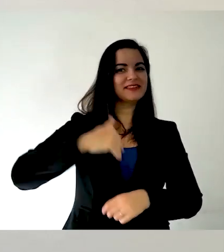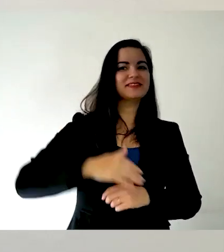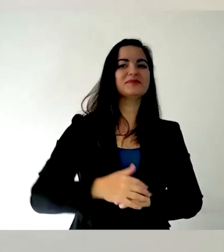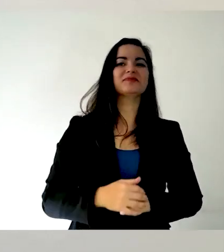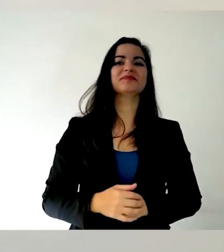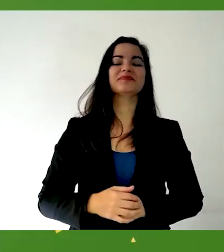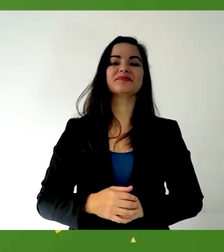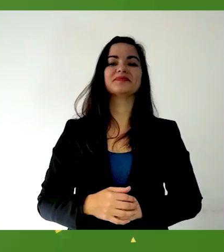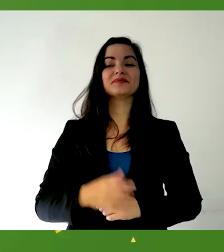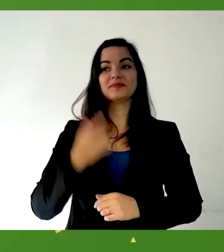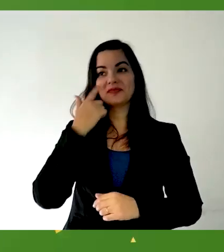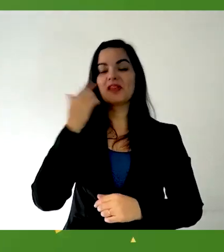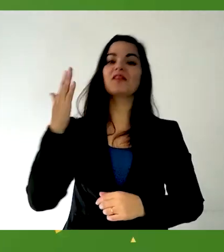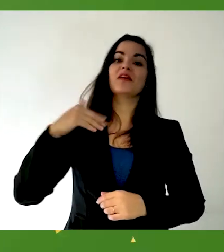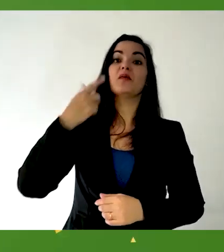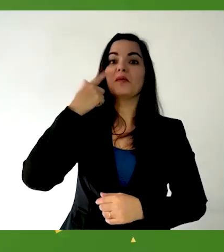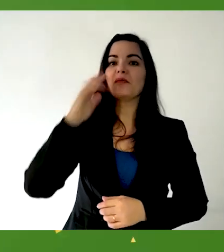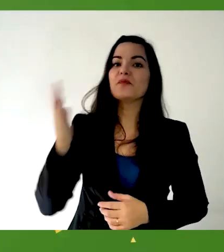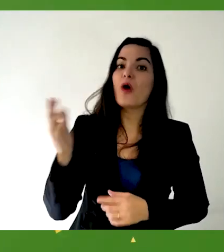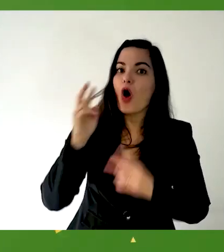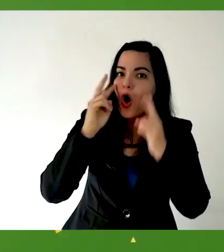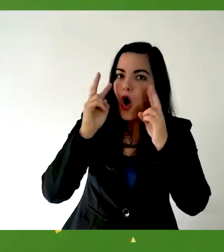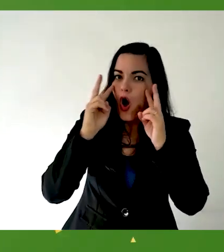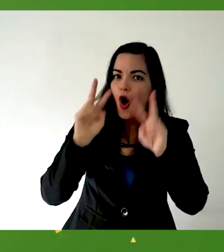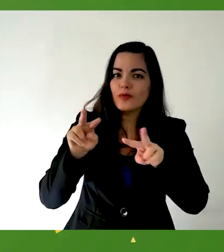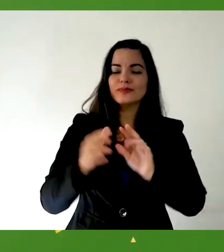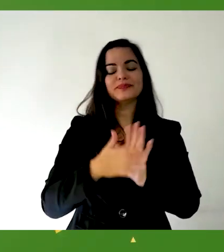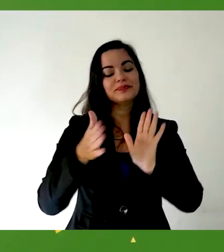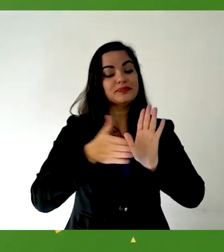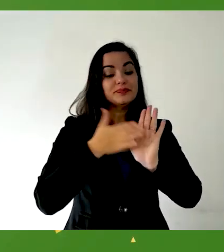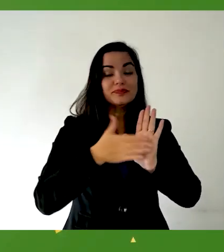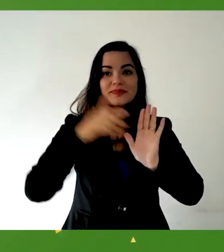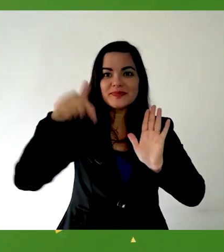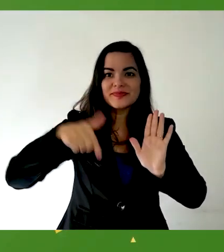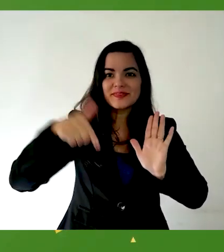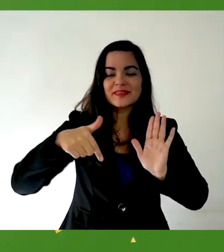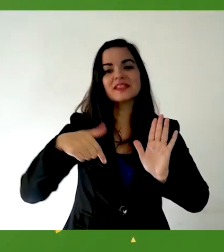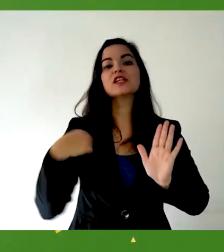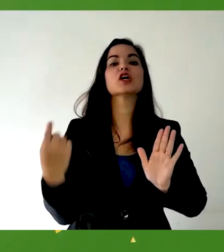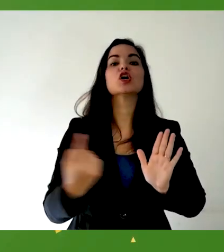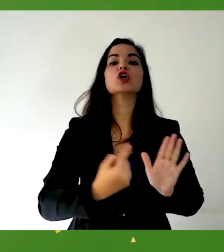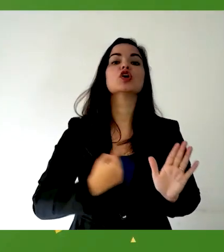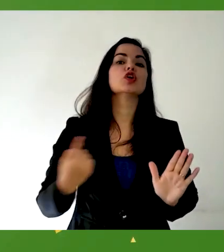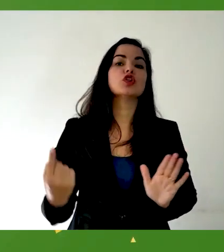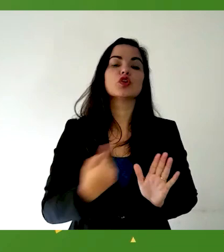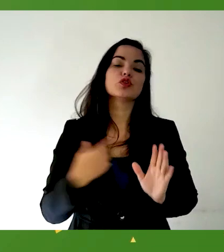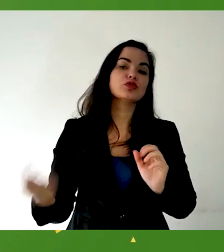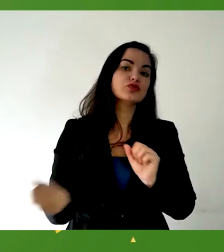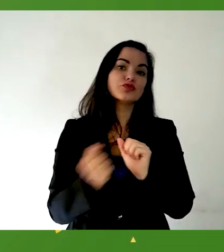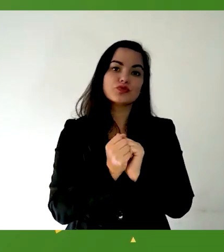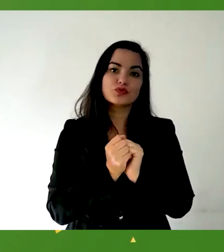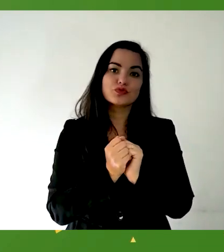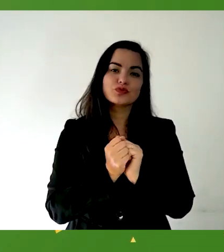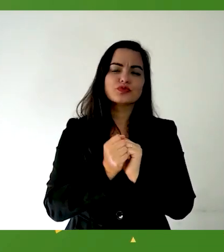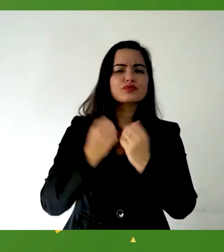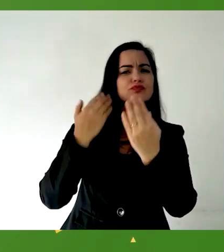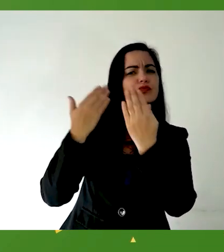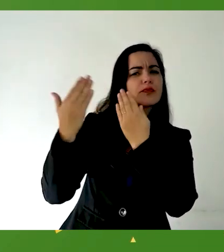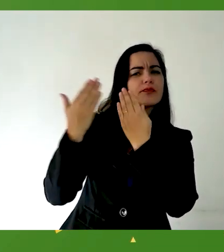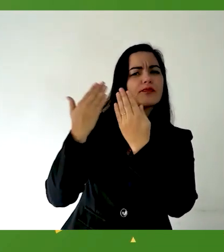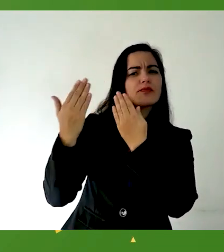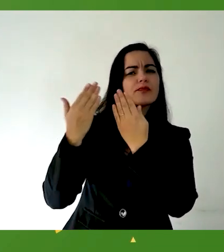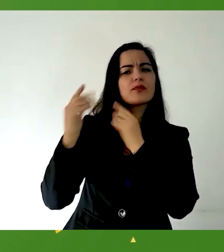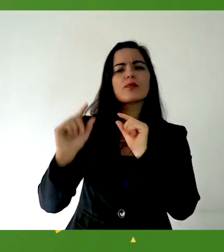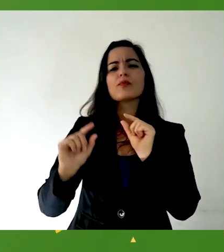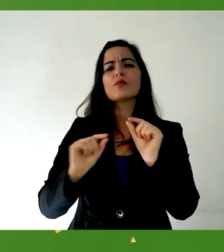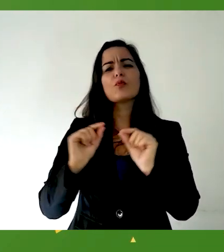vem comigo! Então, vamos lá! A minha proposta aqui é que nós possamos juntos